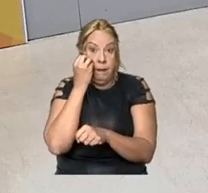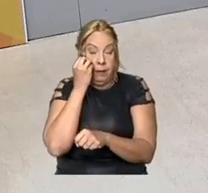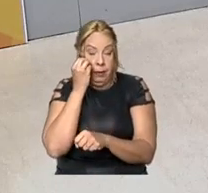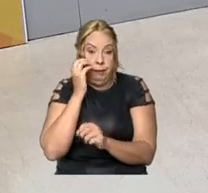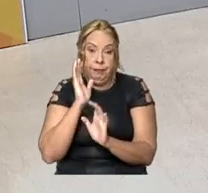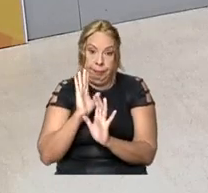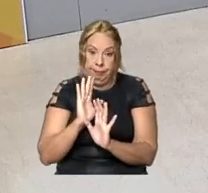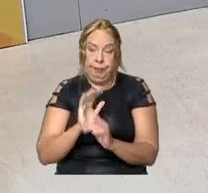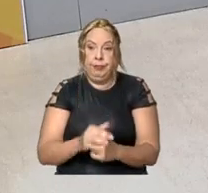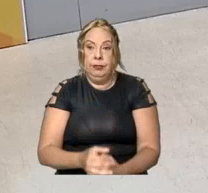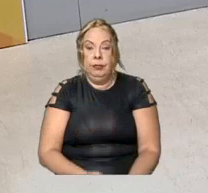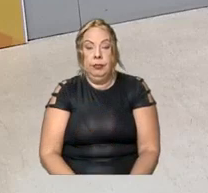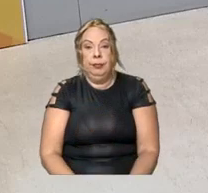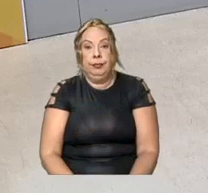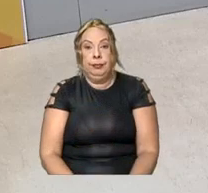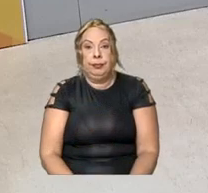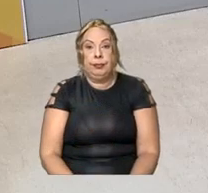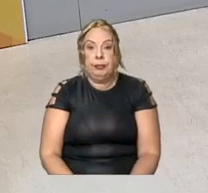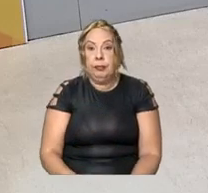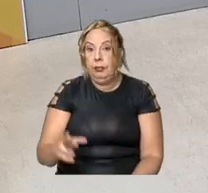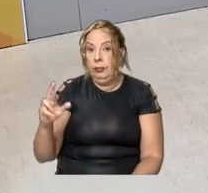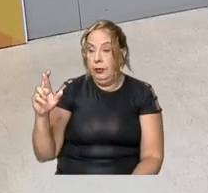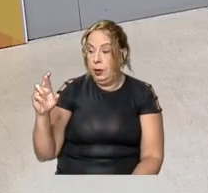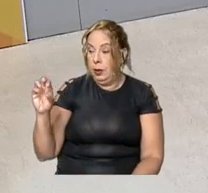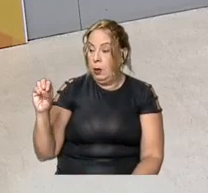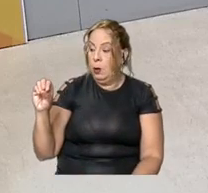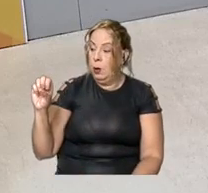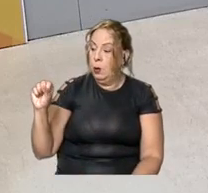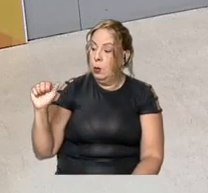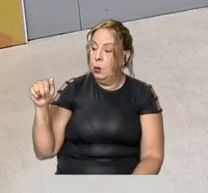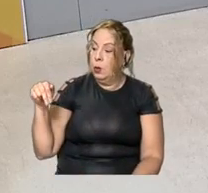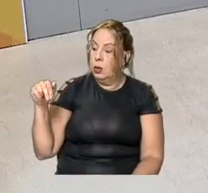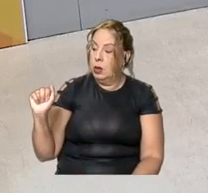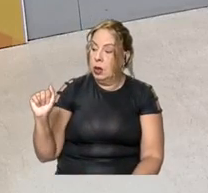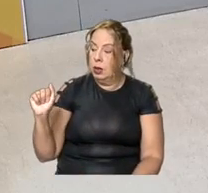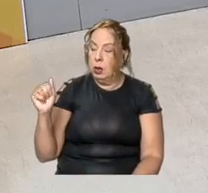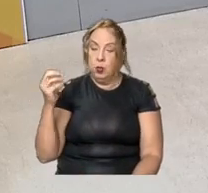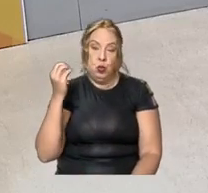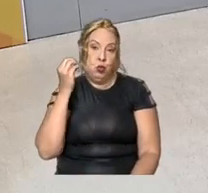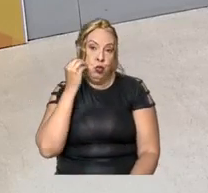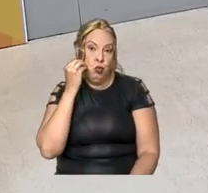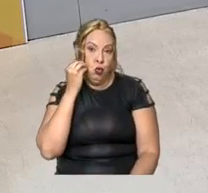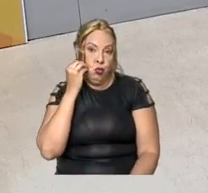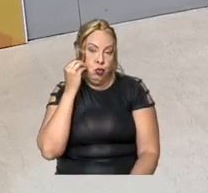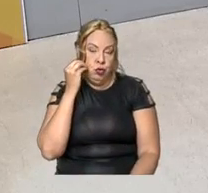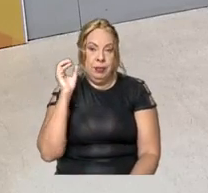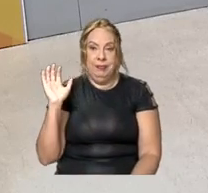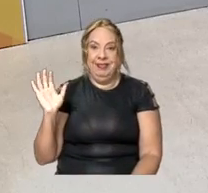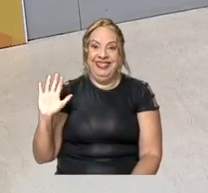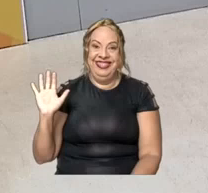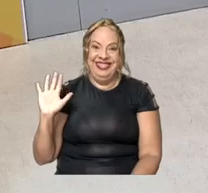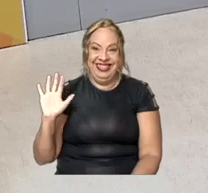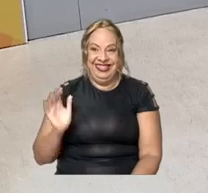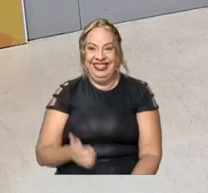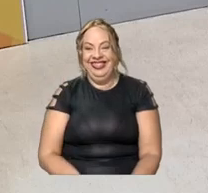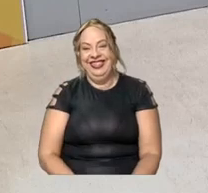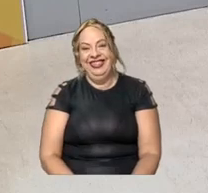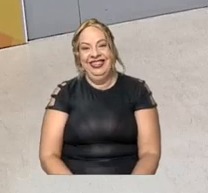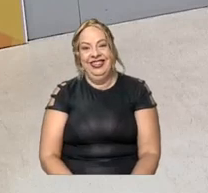sorteada. Rosana Almeida já marcou a foto. Jaque Júnior, vocês são demais, maravilhosos.